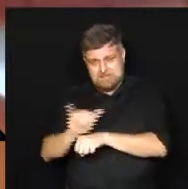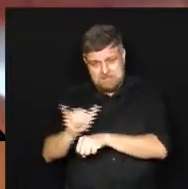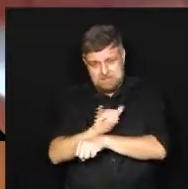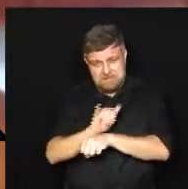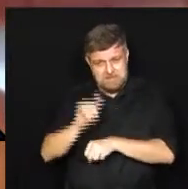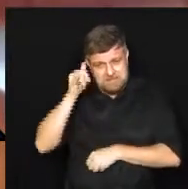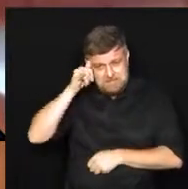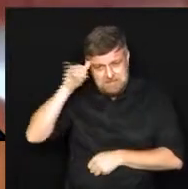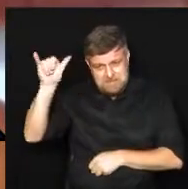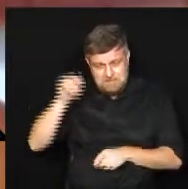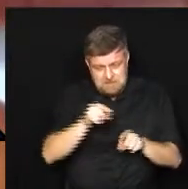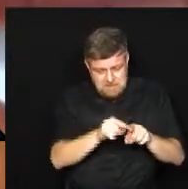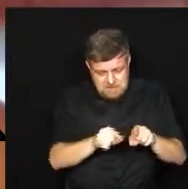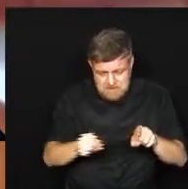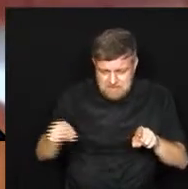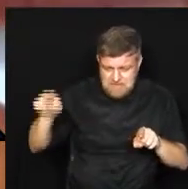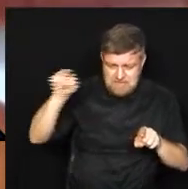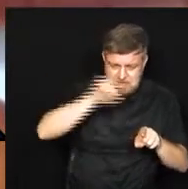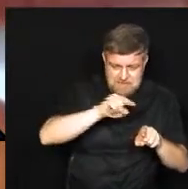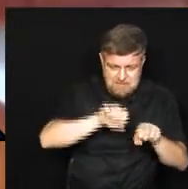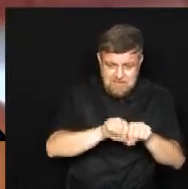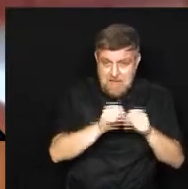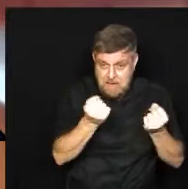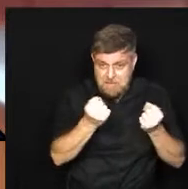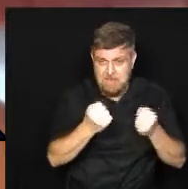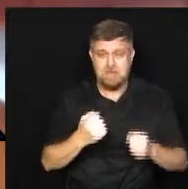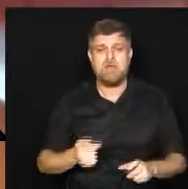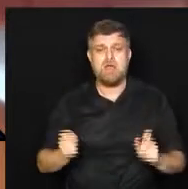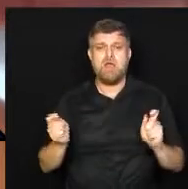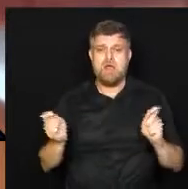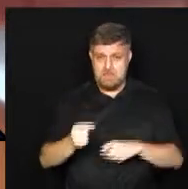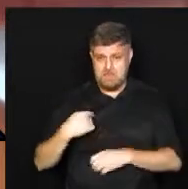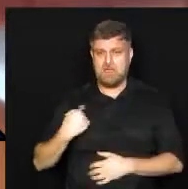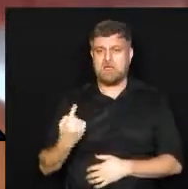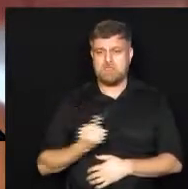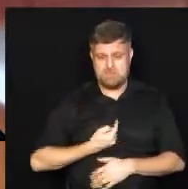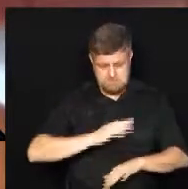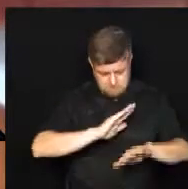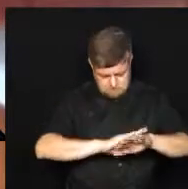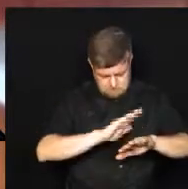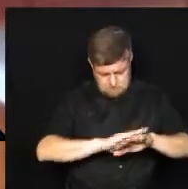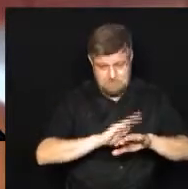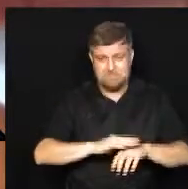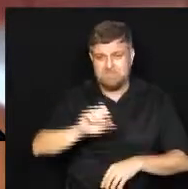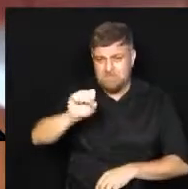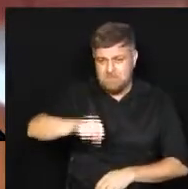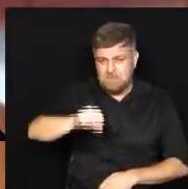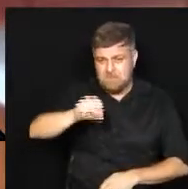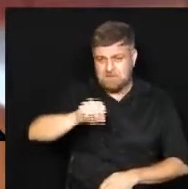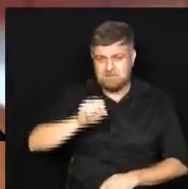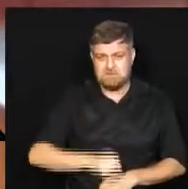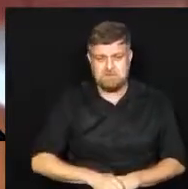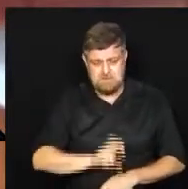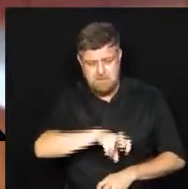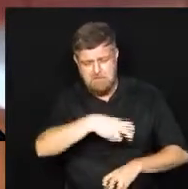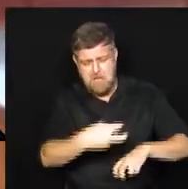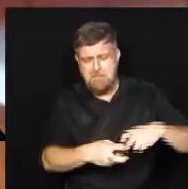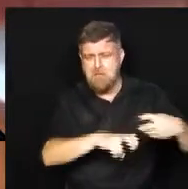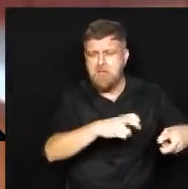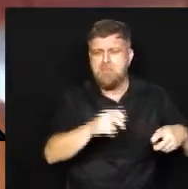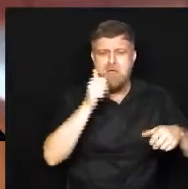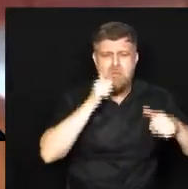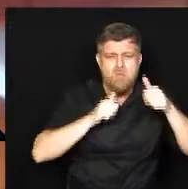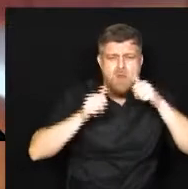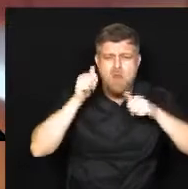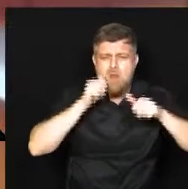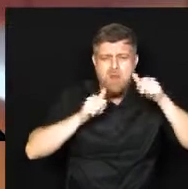de rompimento desse ciclo de violência, nós podemos sim evitar muitos feminicídios.